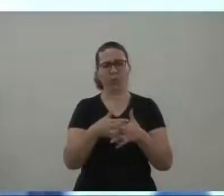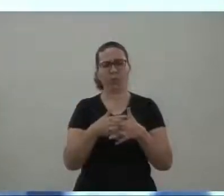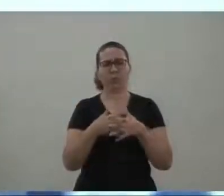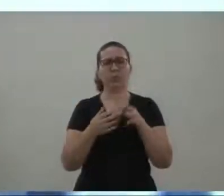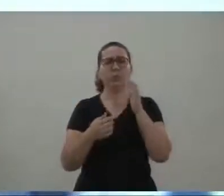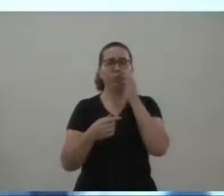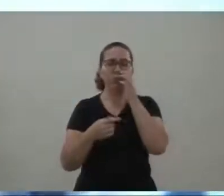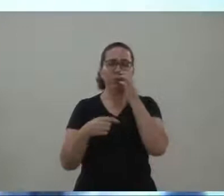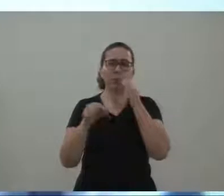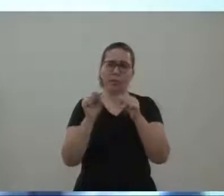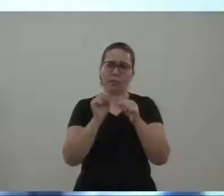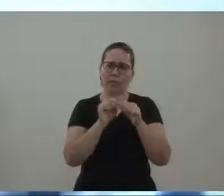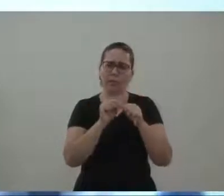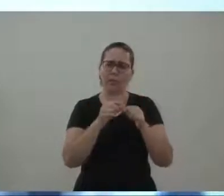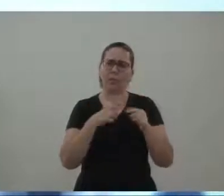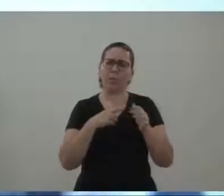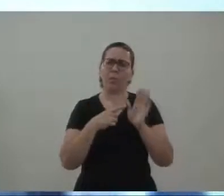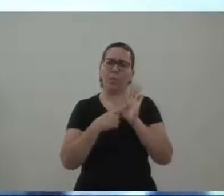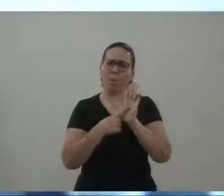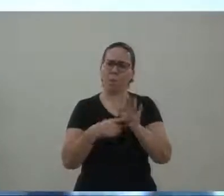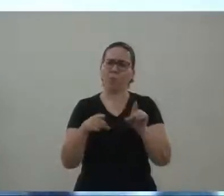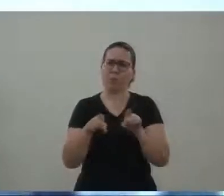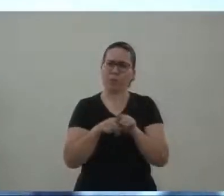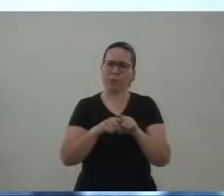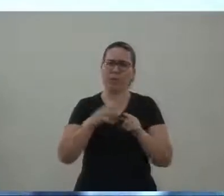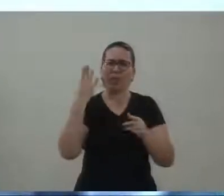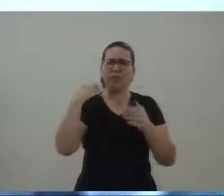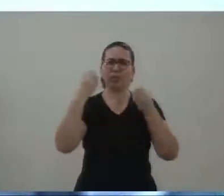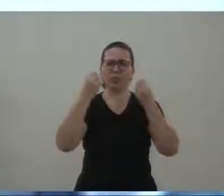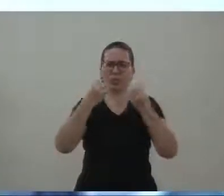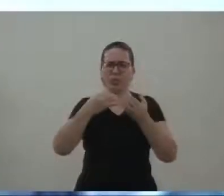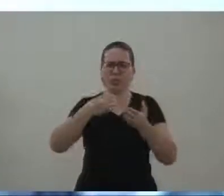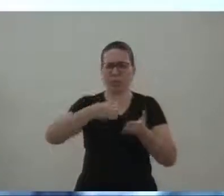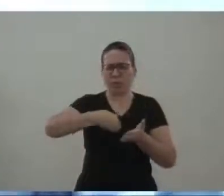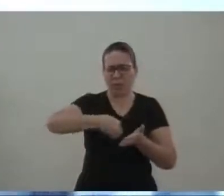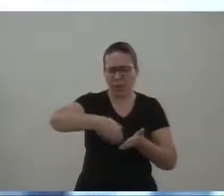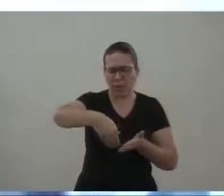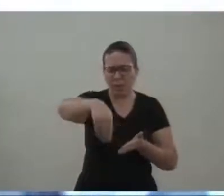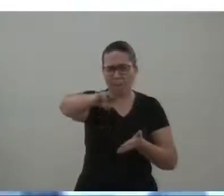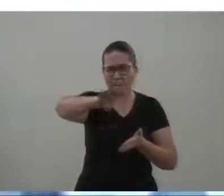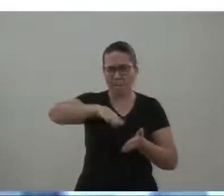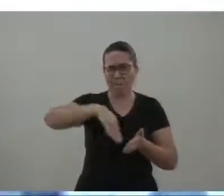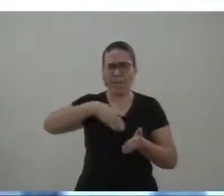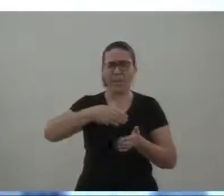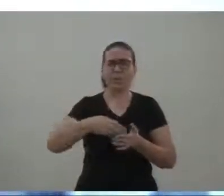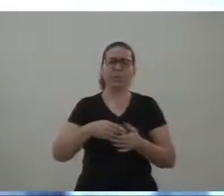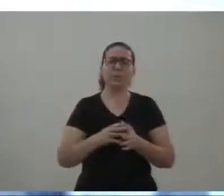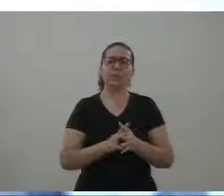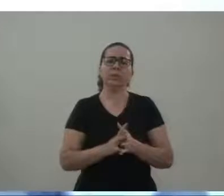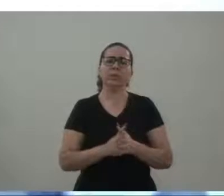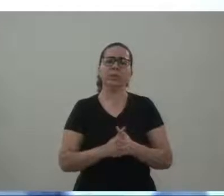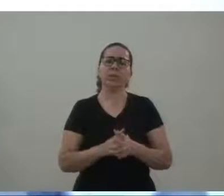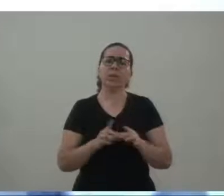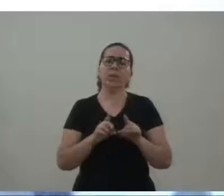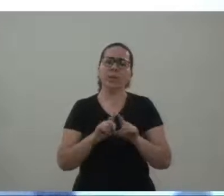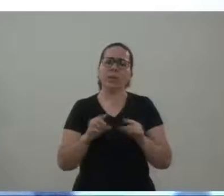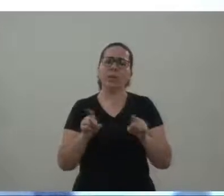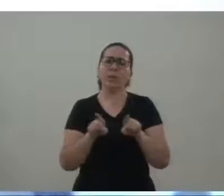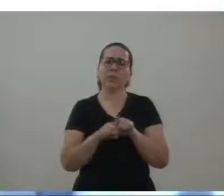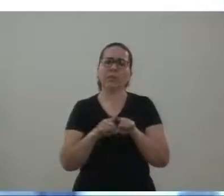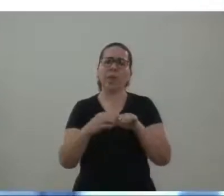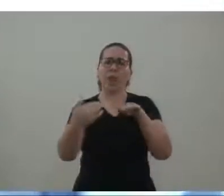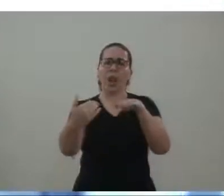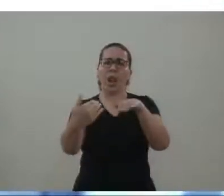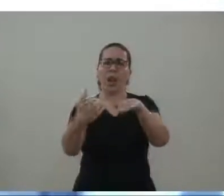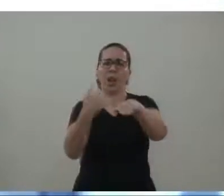uma demarcação, não precisa fazer uma demarcação física, como já foi tentado e não deu certo, e não é essa a sugestão, mas de sentido, né? De